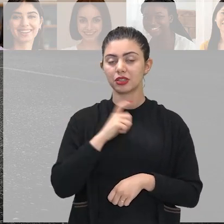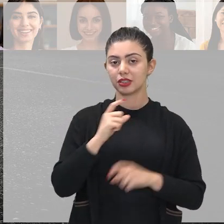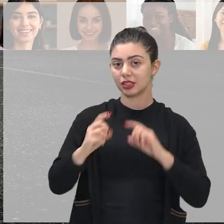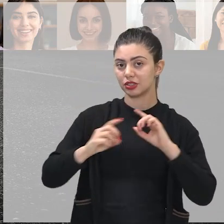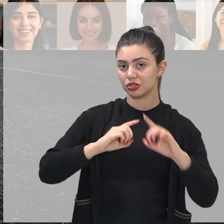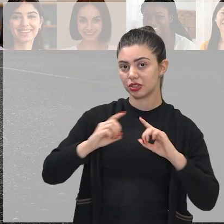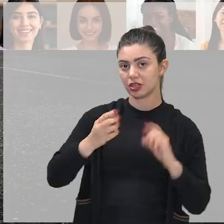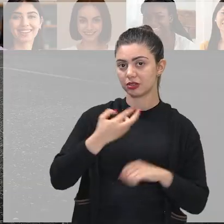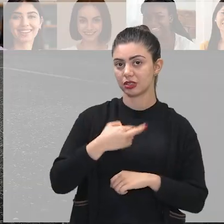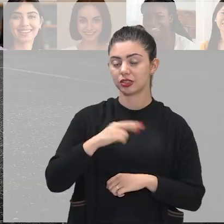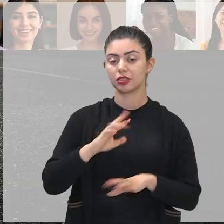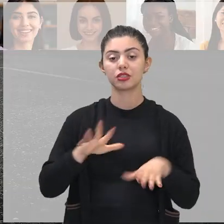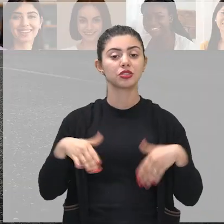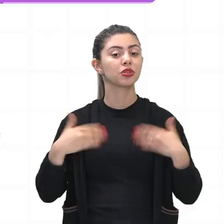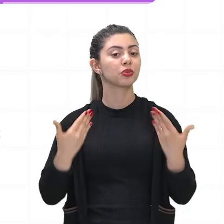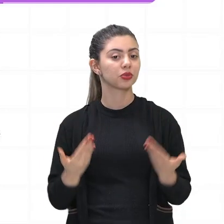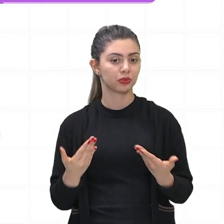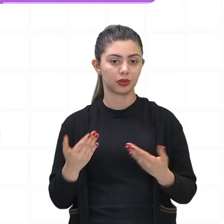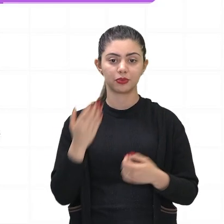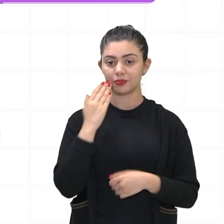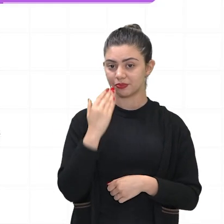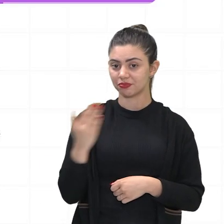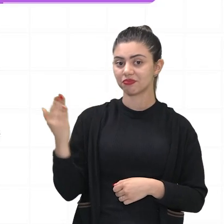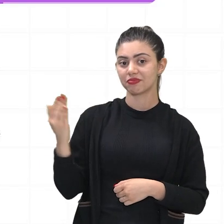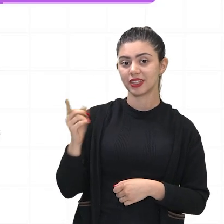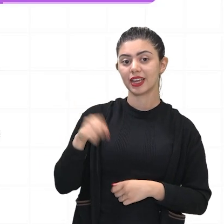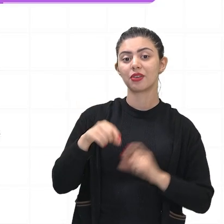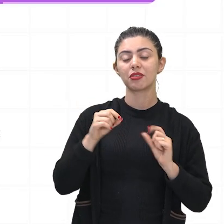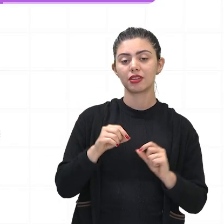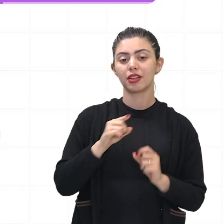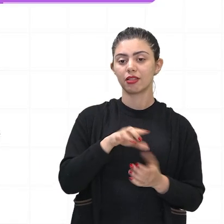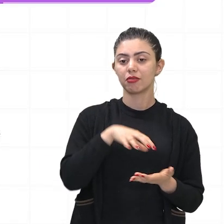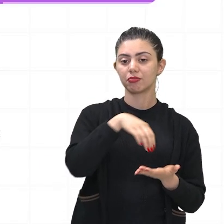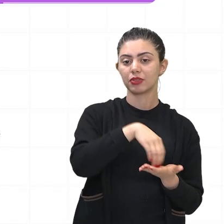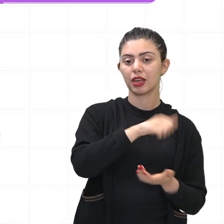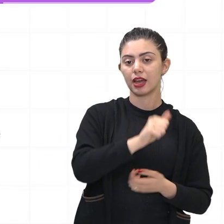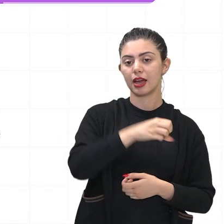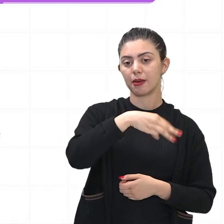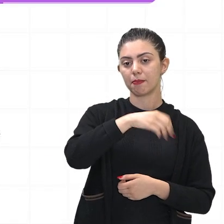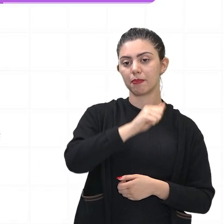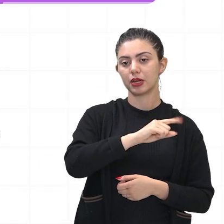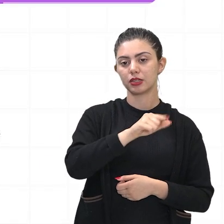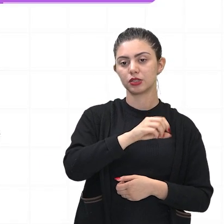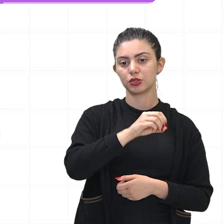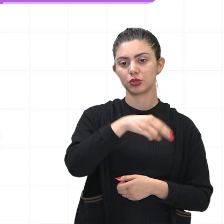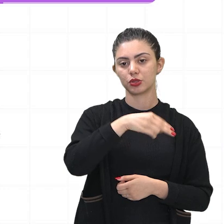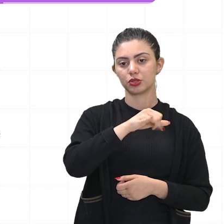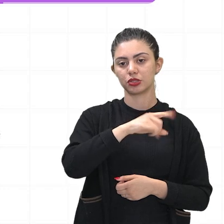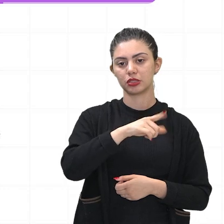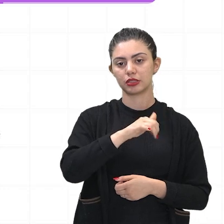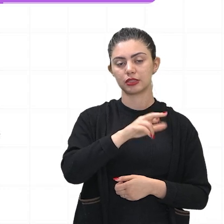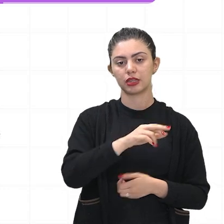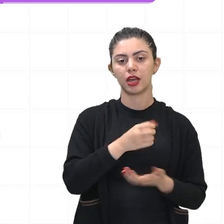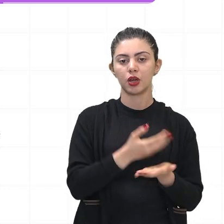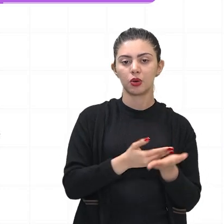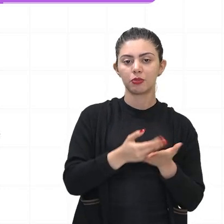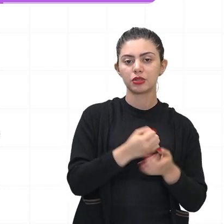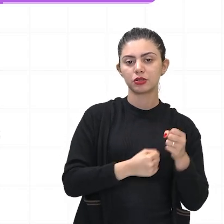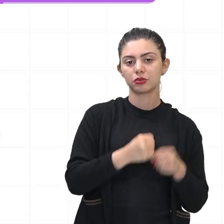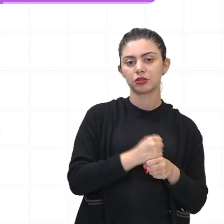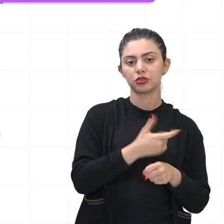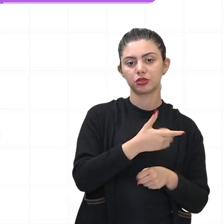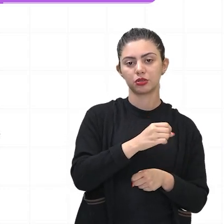diálogo interreligioso, é a Rede Amazonizar. A Rede Amazonizar iniciou suas atividades em 2018